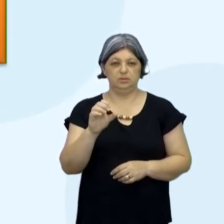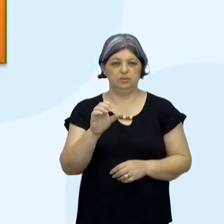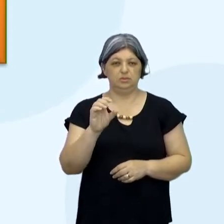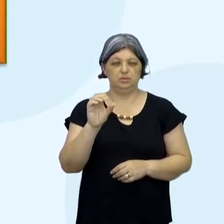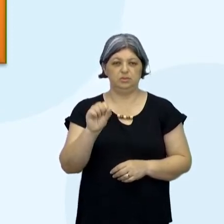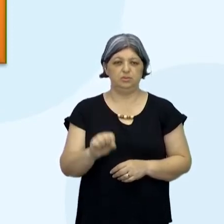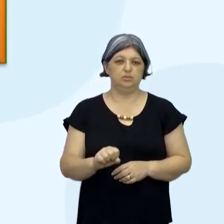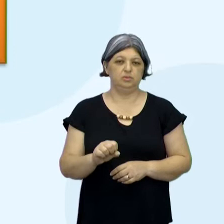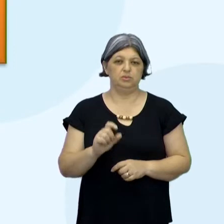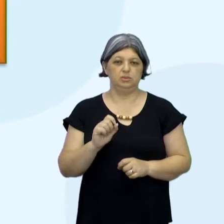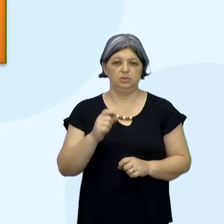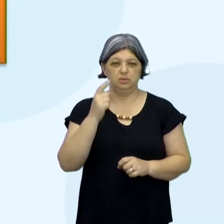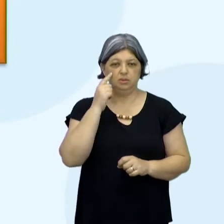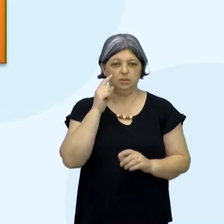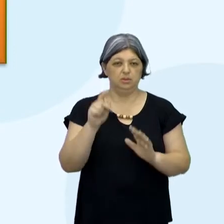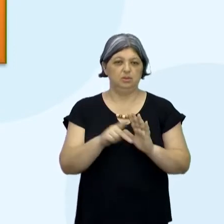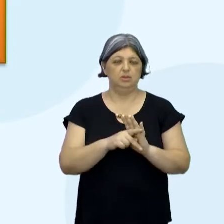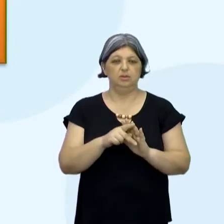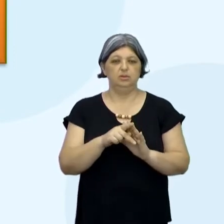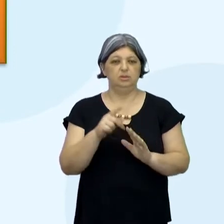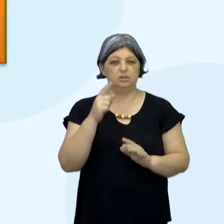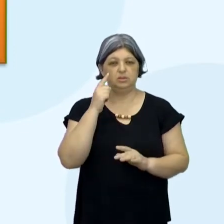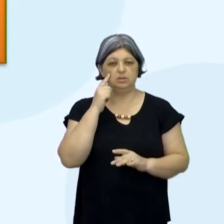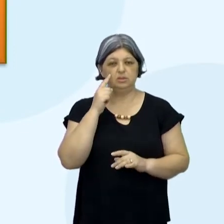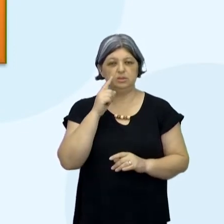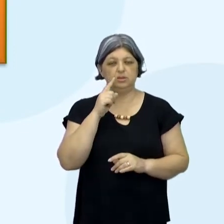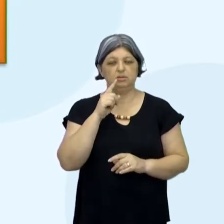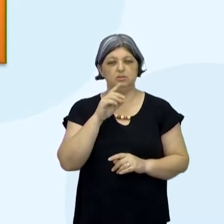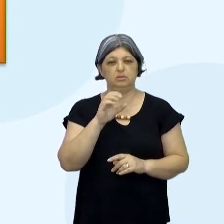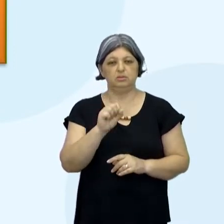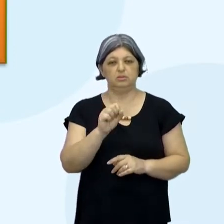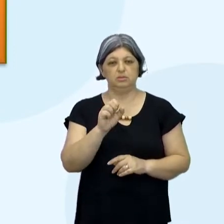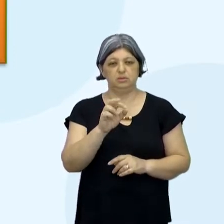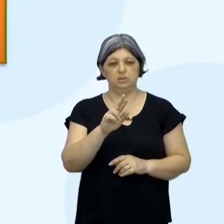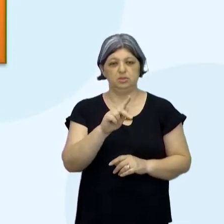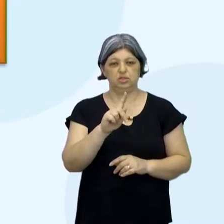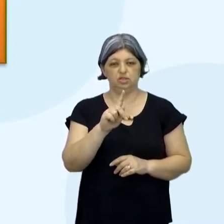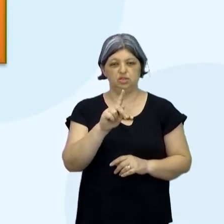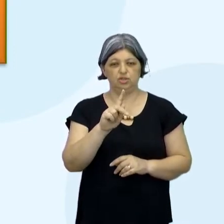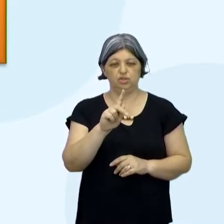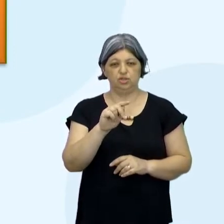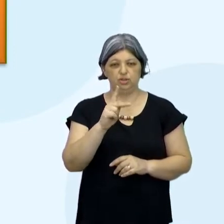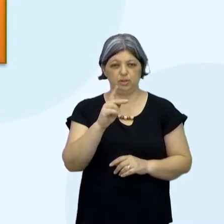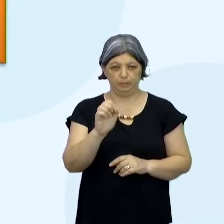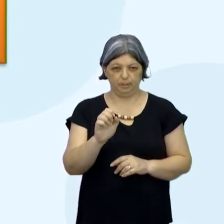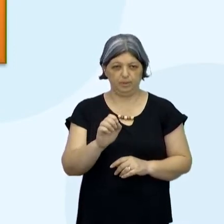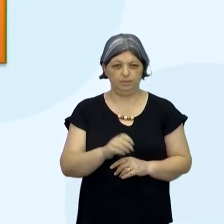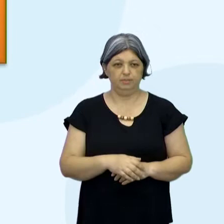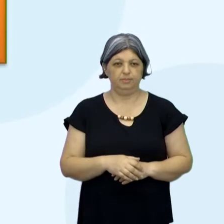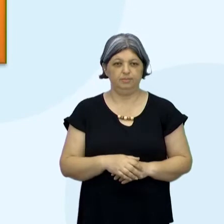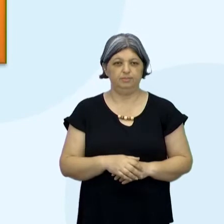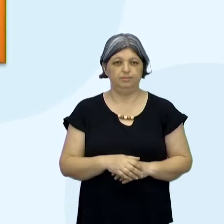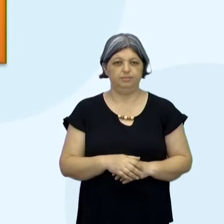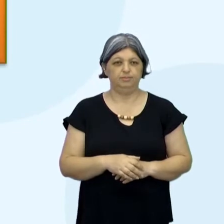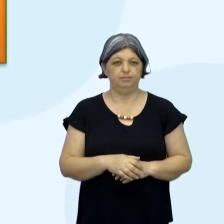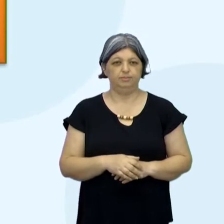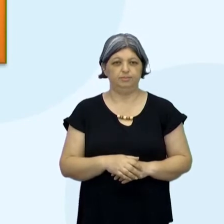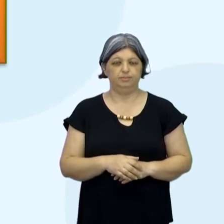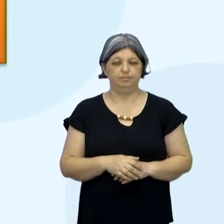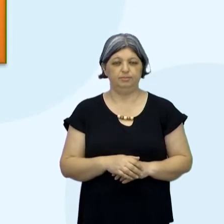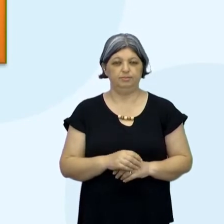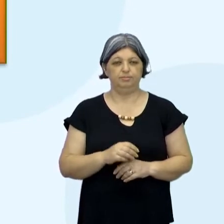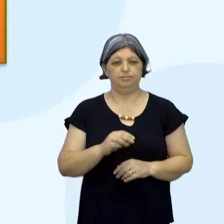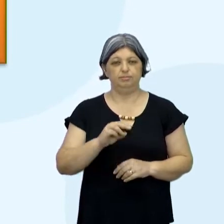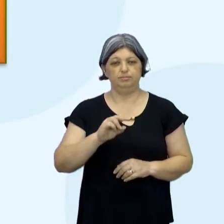2 milhões e 800 mil habitantes. Em 22º, Sergipe, com